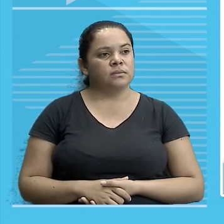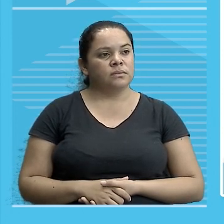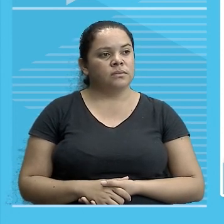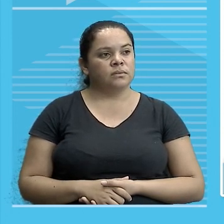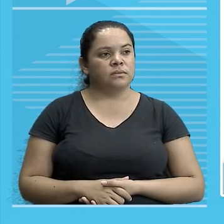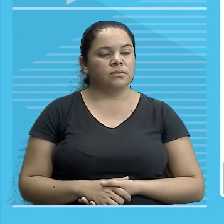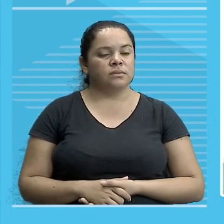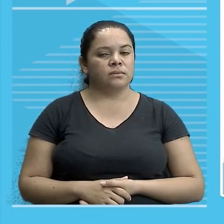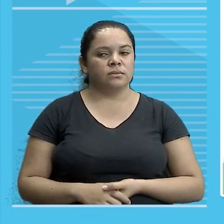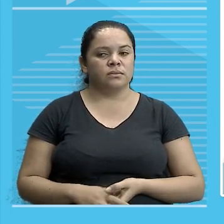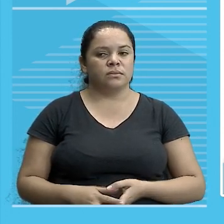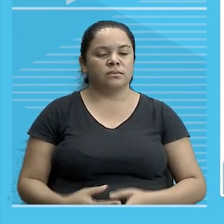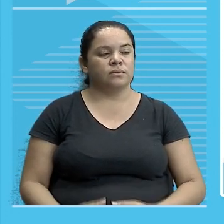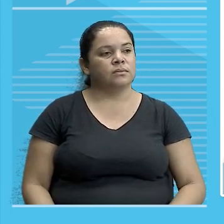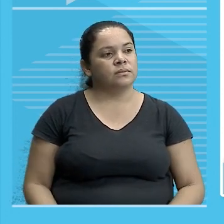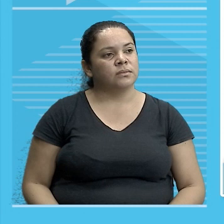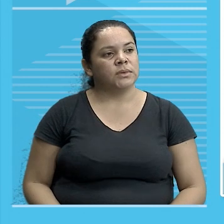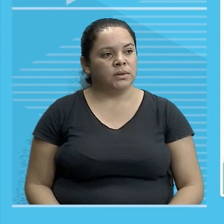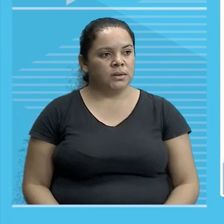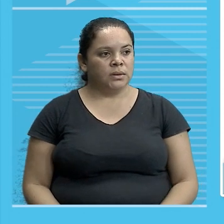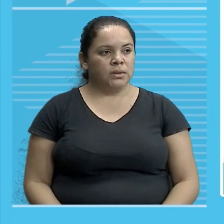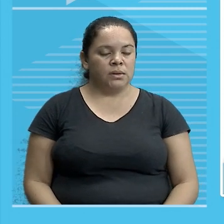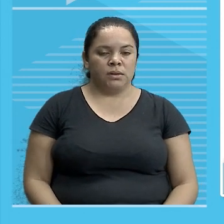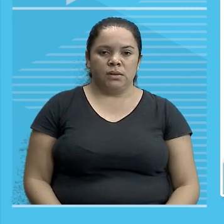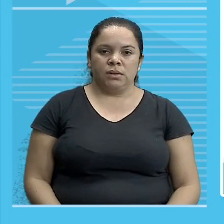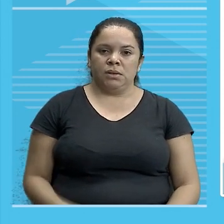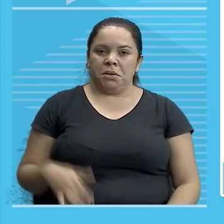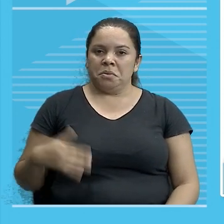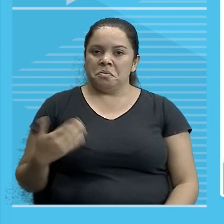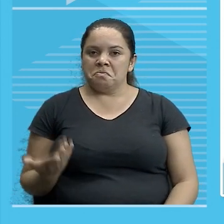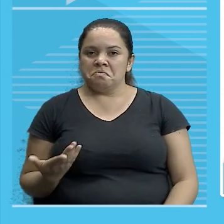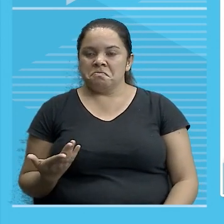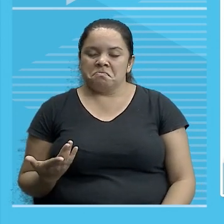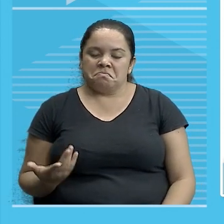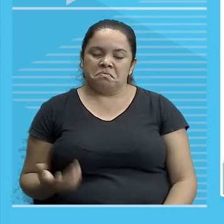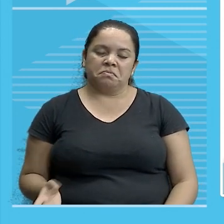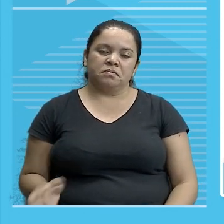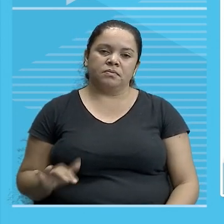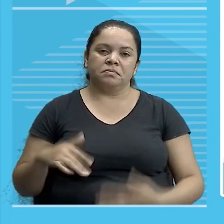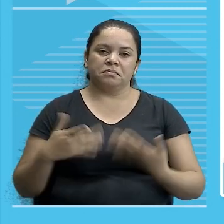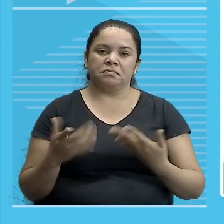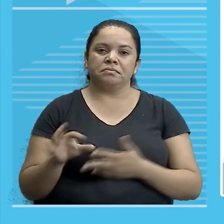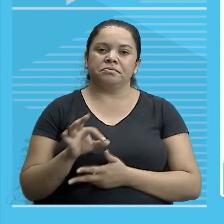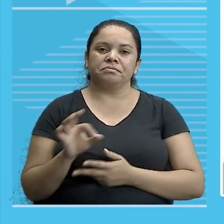porção do intestino grosso? Qual dos dois